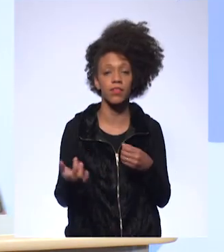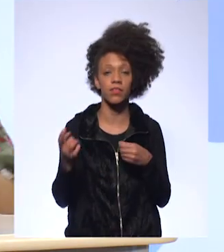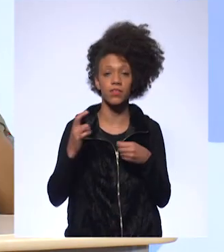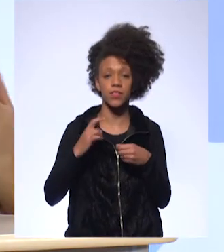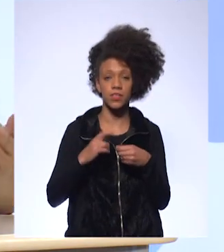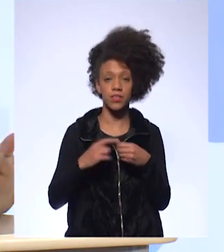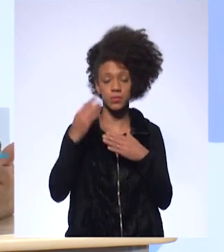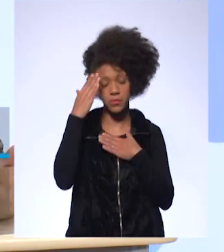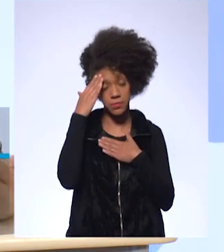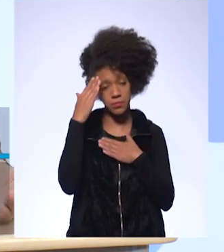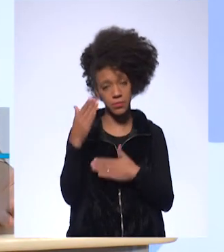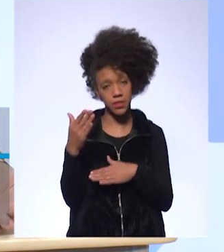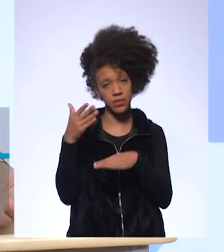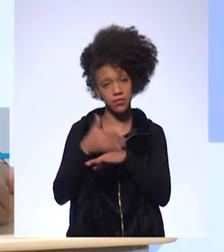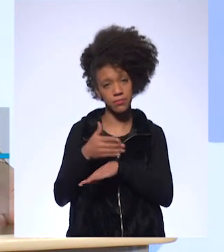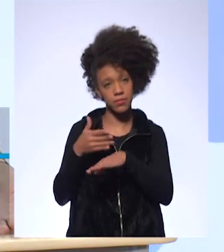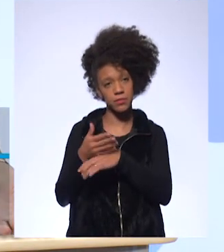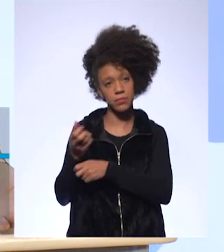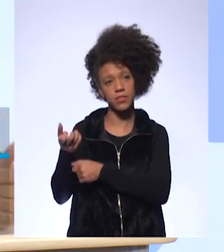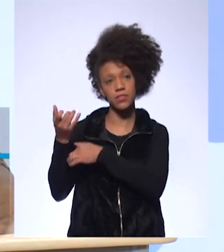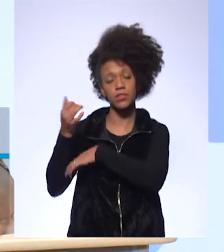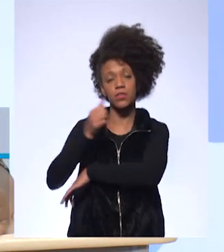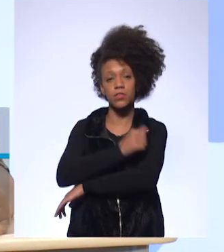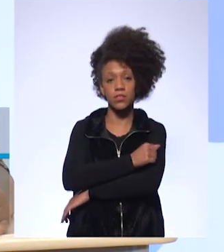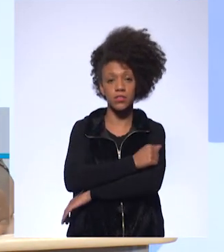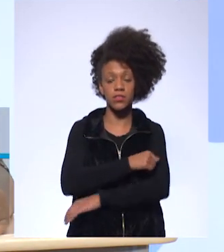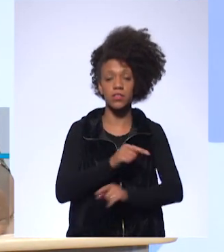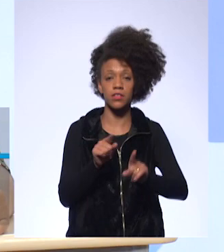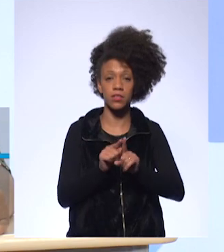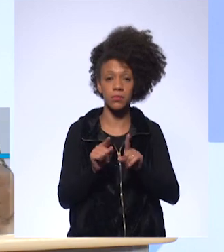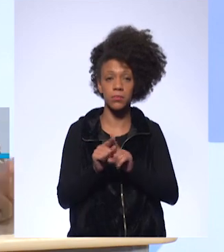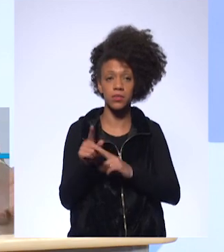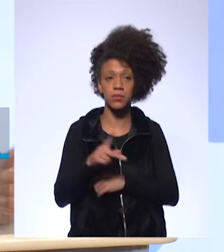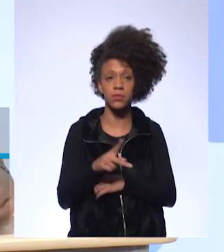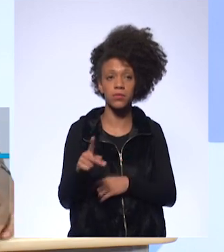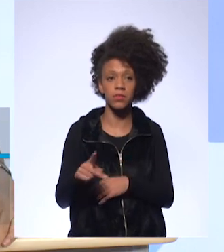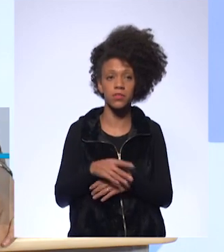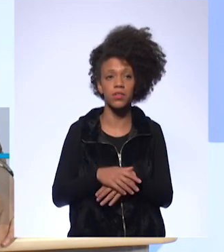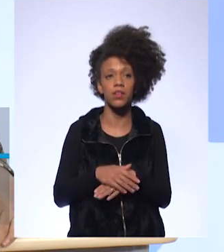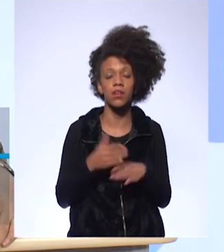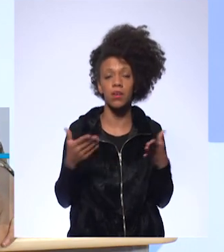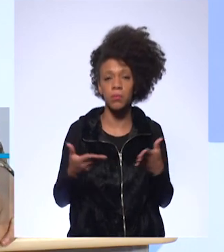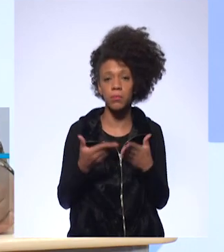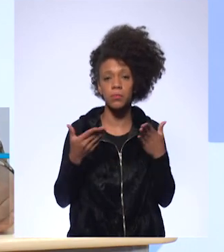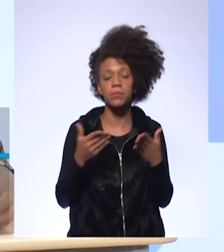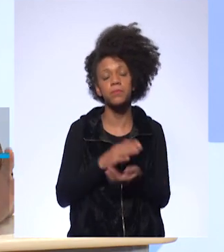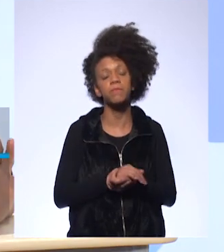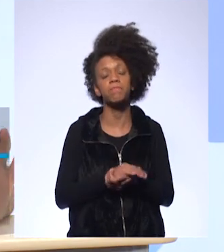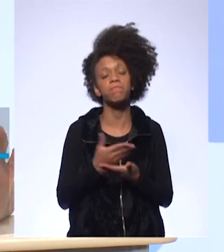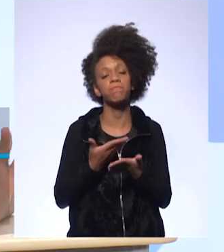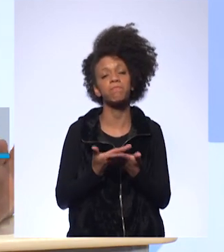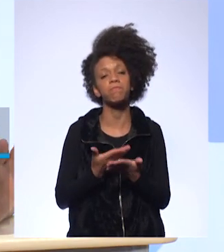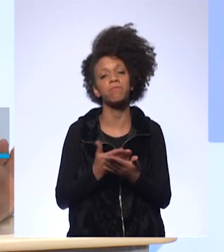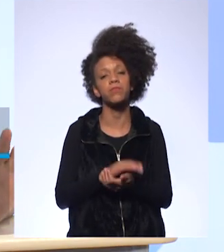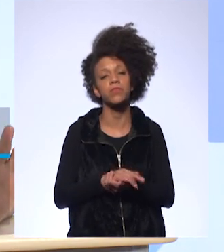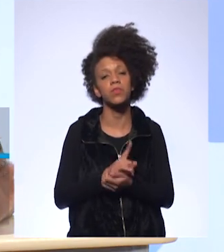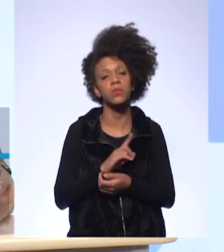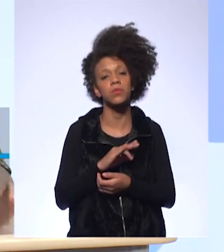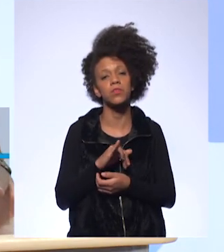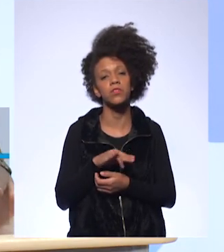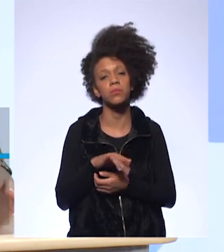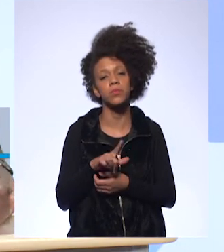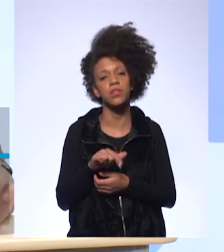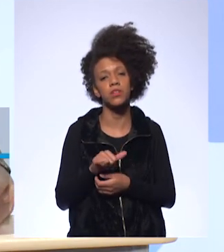Voltamos, agradecendo aí as interações dos estudantes e também dos professores que estão prestigiando a nossa aula. A Ludmila